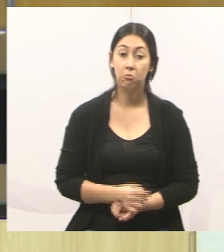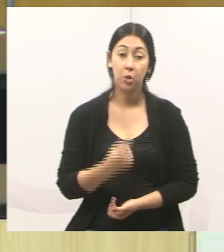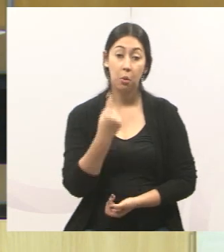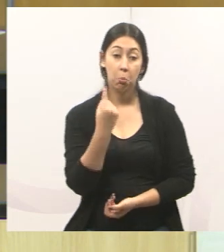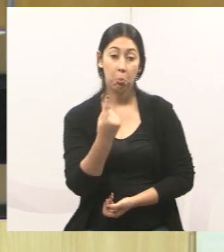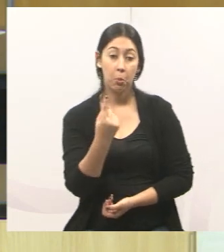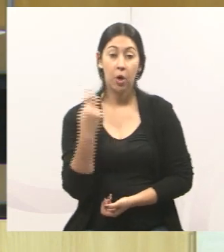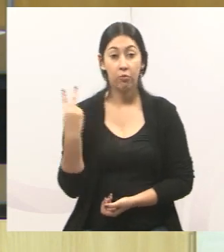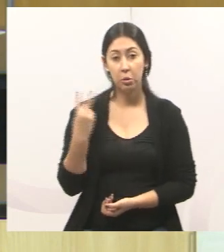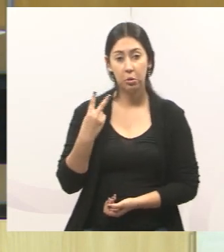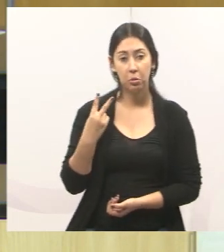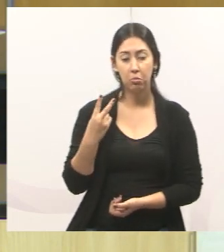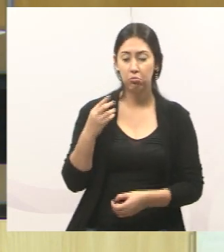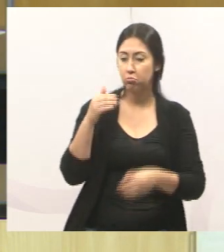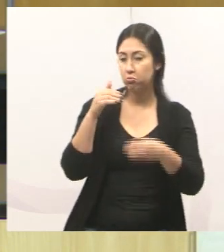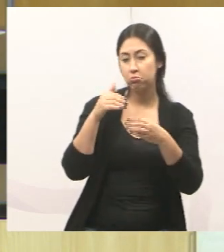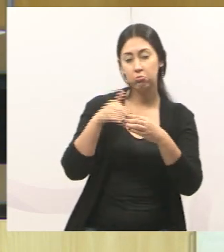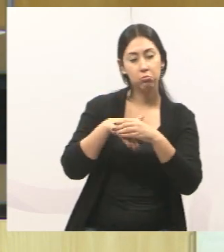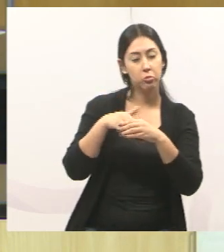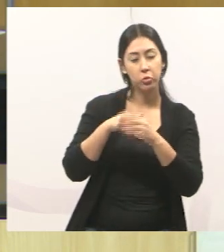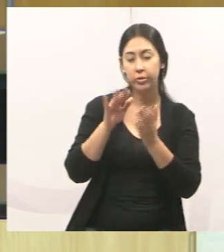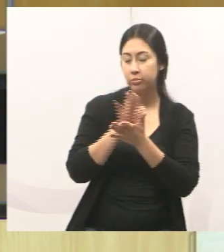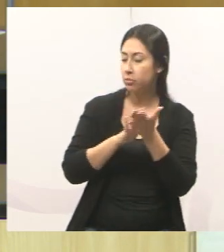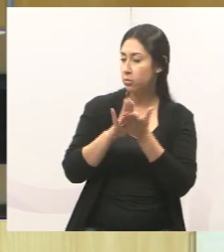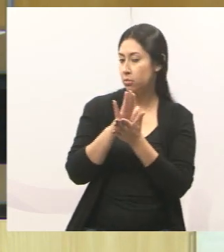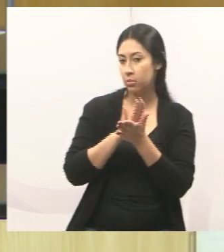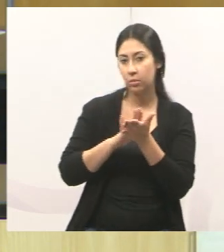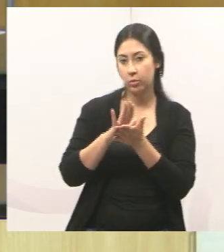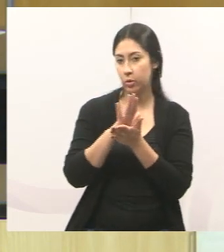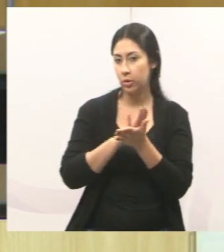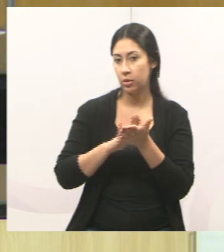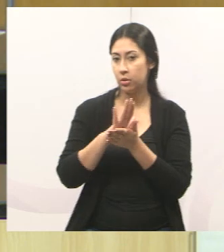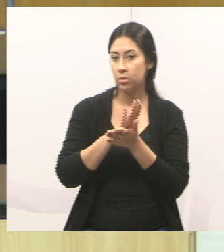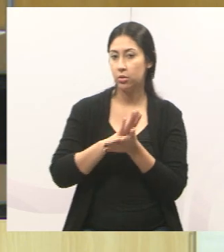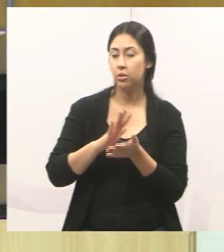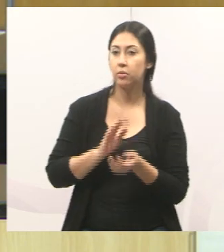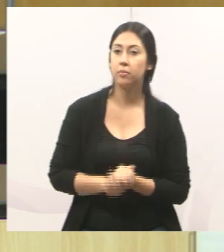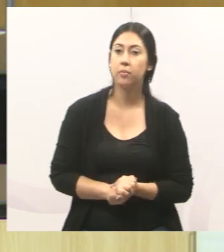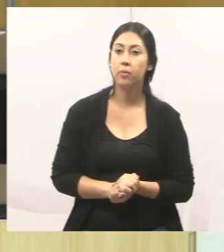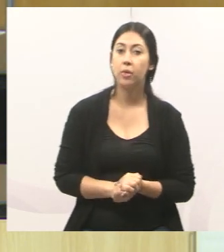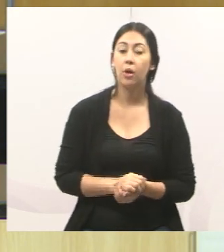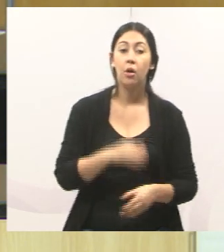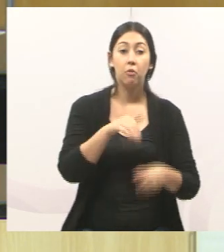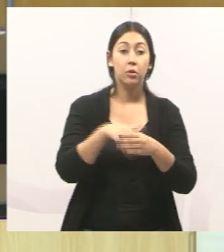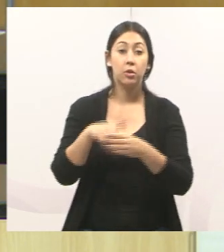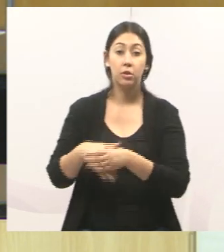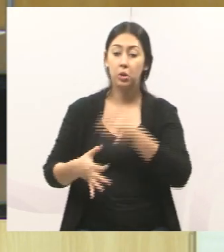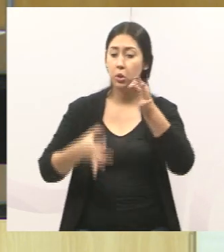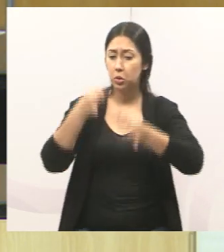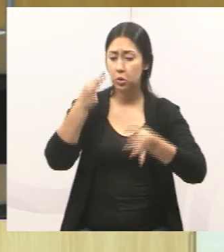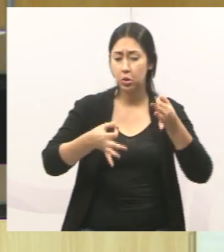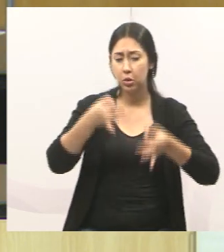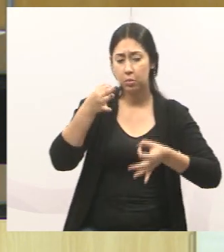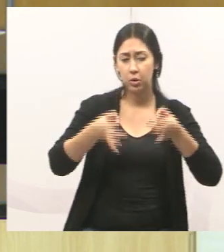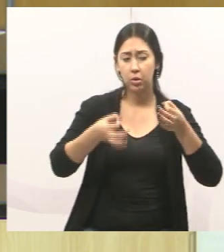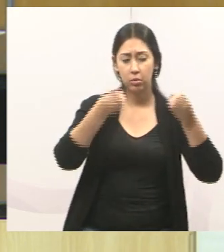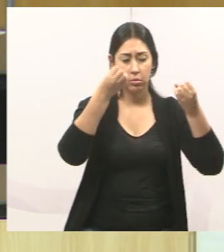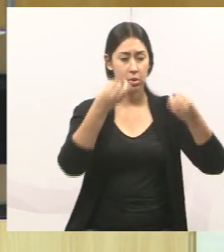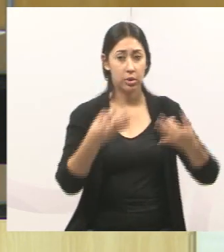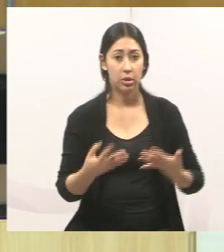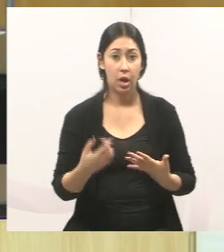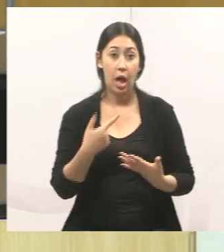1 se absteve da votação do parecer do Tribunal de Contas. Deste modo, proclamo que